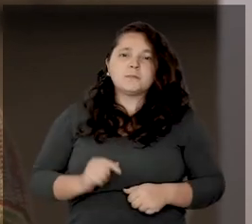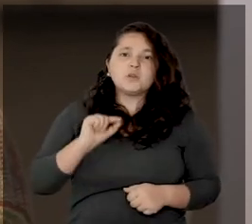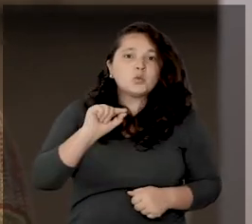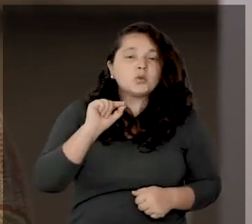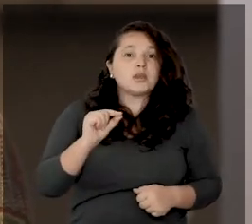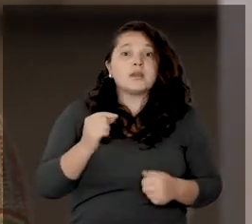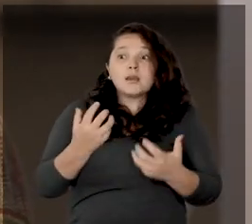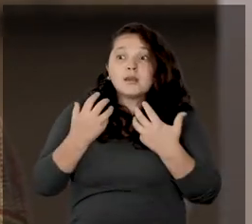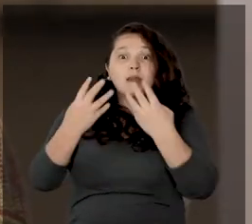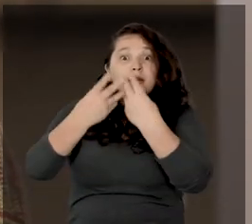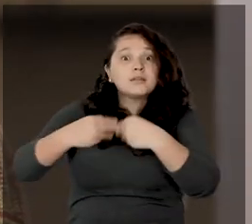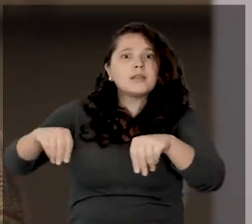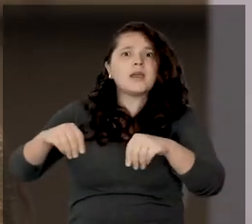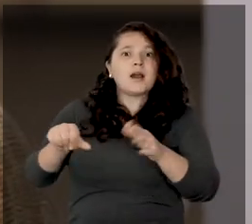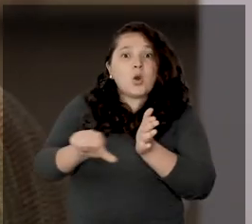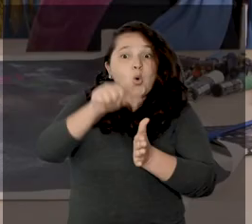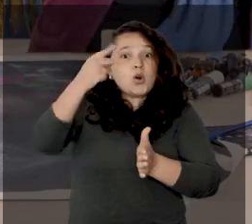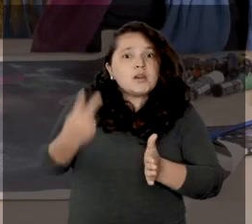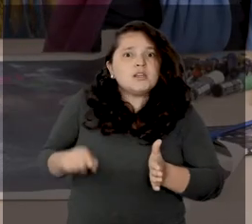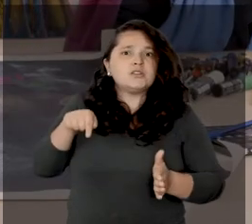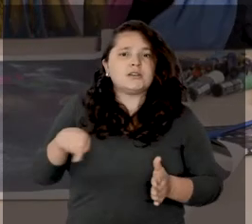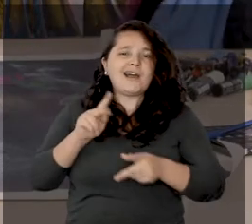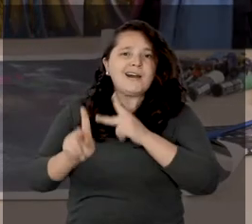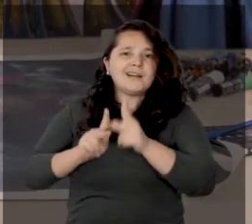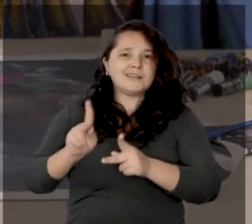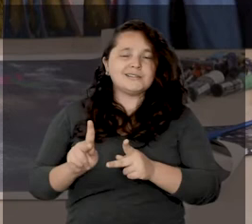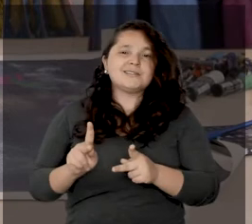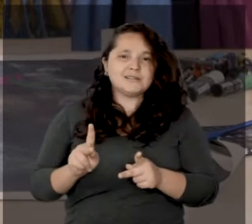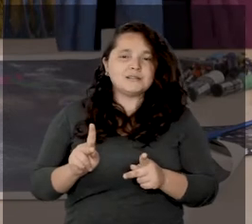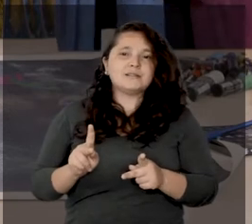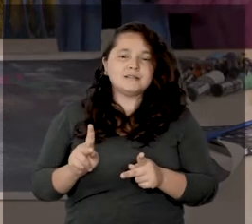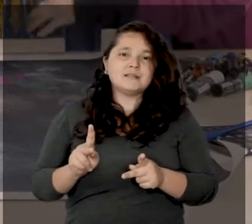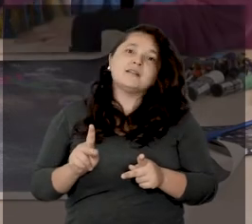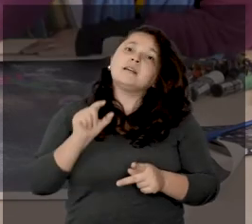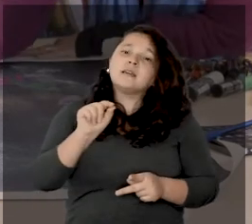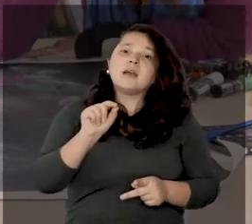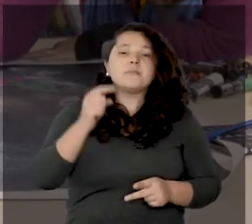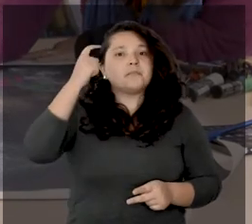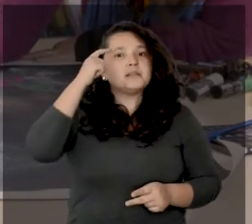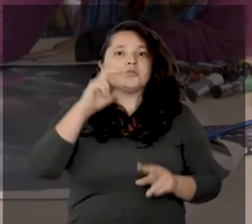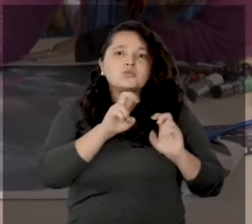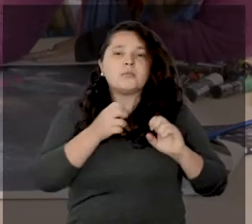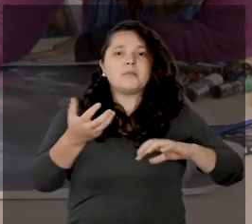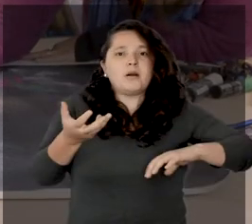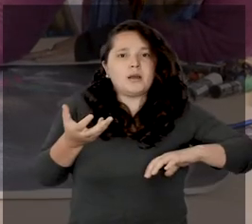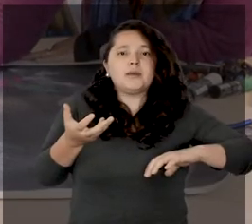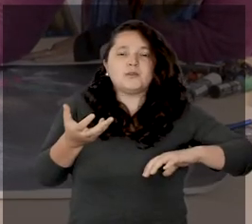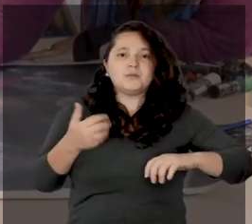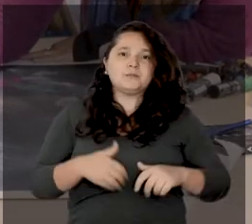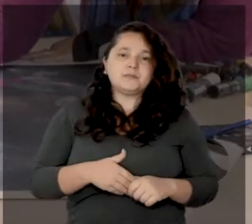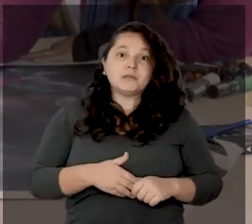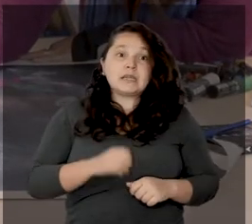terras originárias, né, dentro da ideia do parlamento mesmo e tal. E aí, quando esse parlamento, ele não dá conta, né,